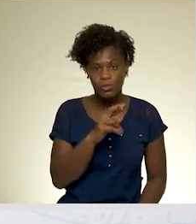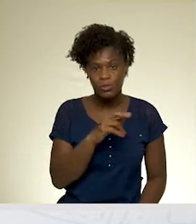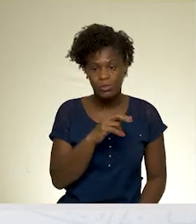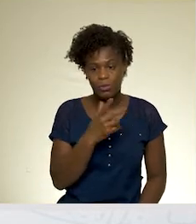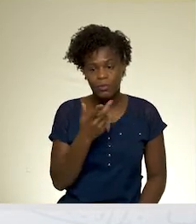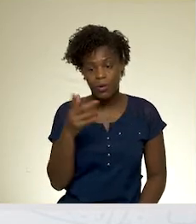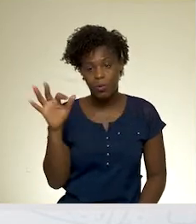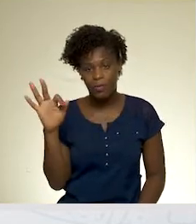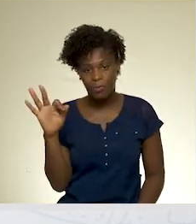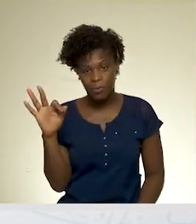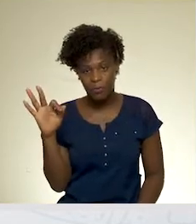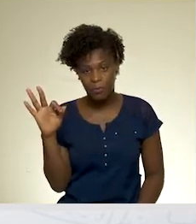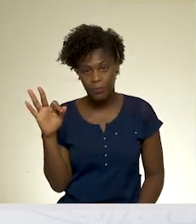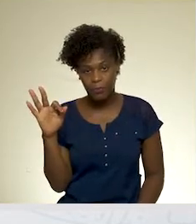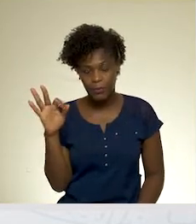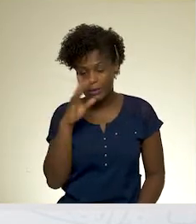4,